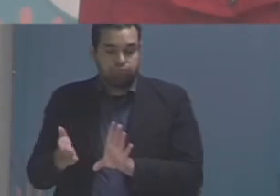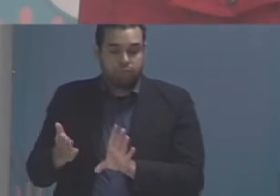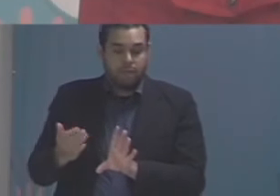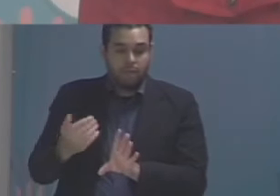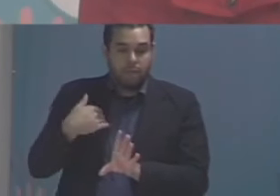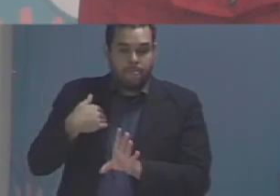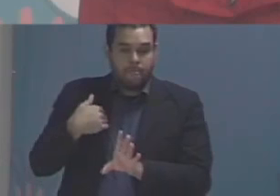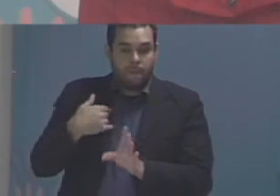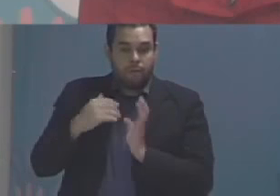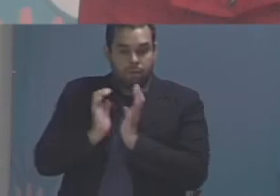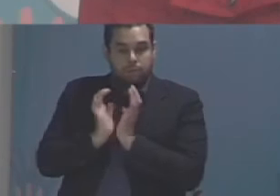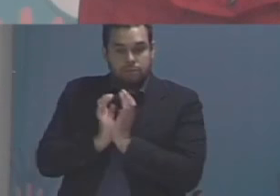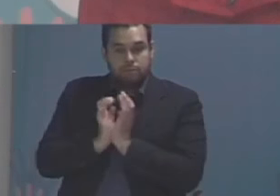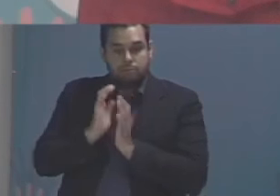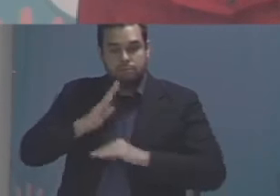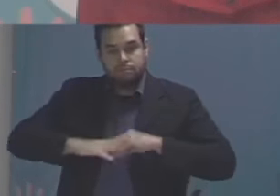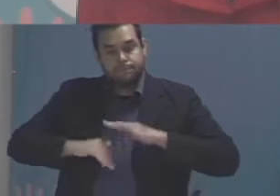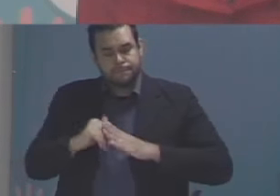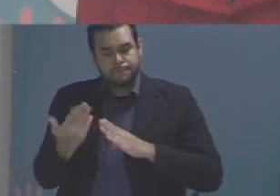pelo movimento Cuidar da Profissão,